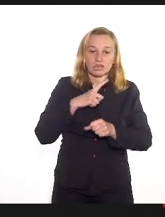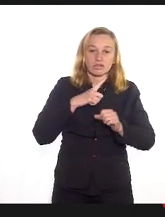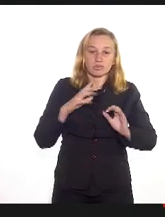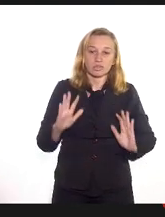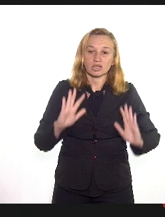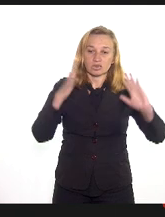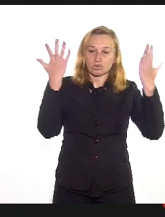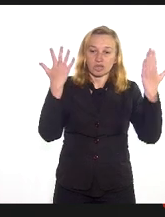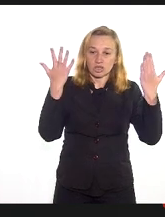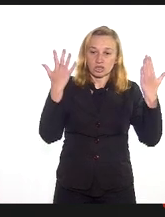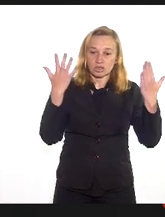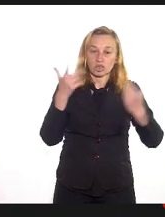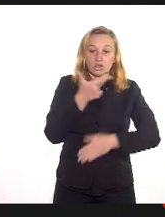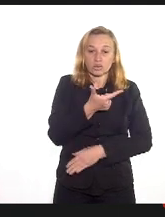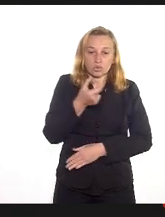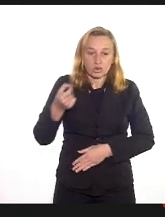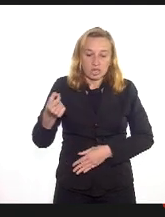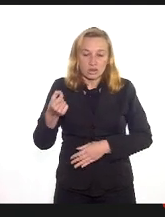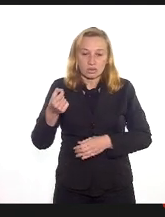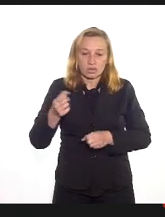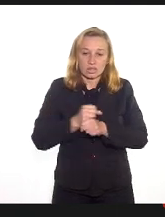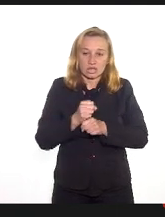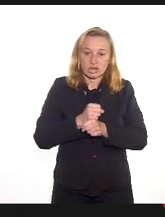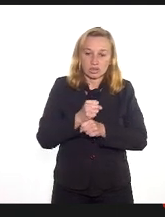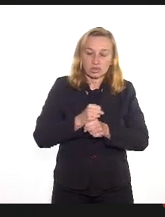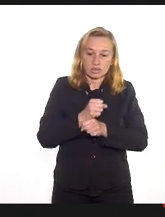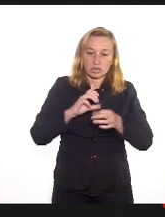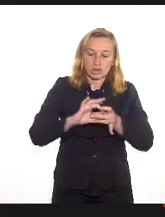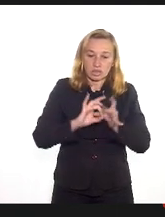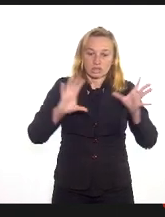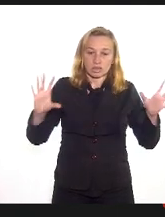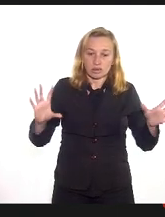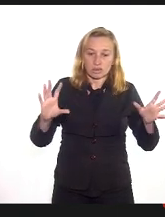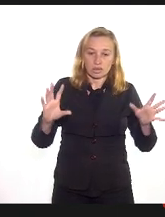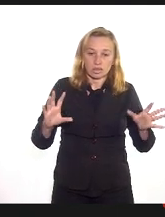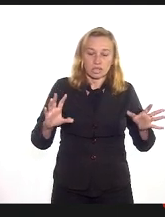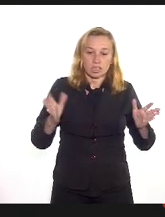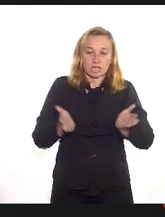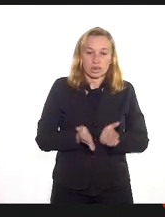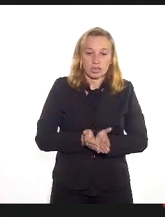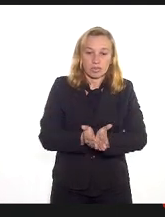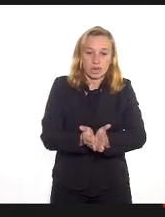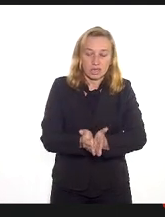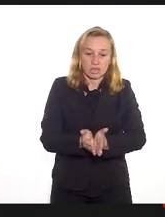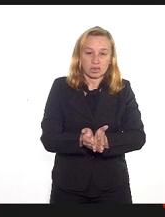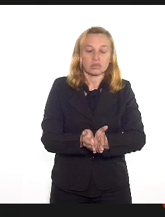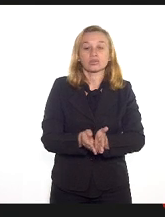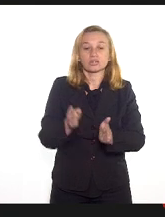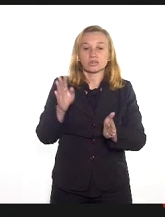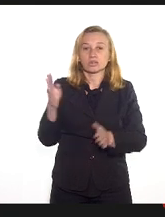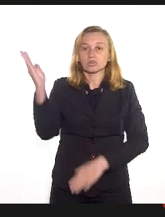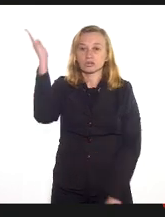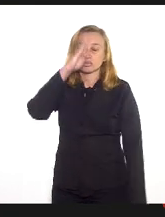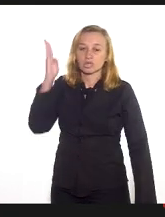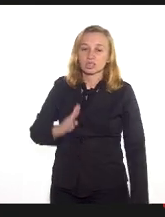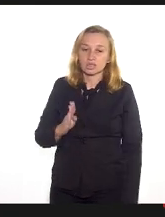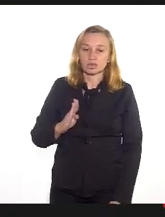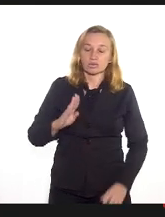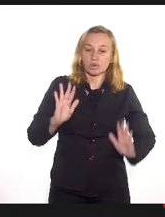comemorações dos 200 anos da independência, e a Marinha do Brasil está organizando um grande evento aqui no Rio de